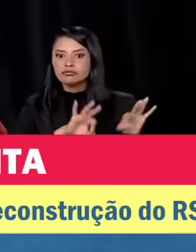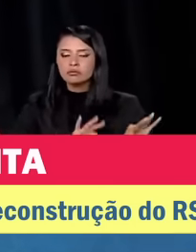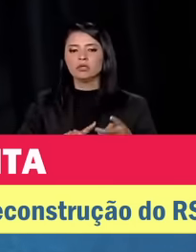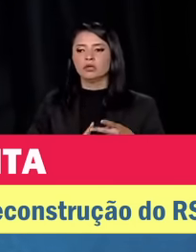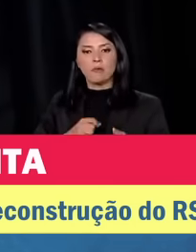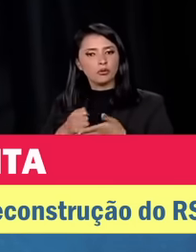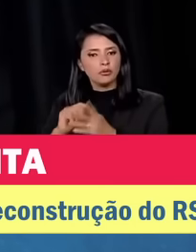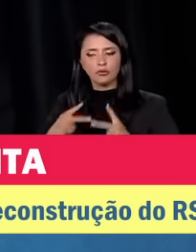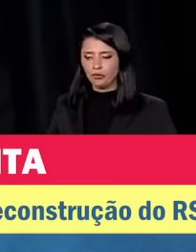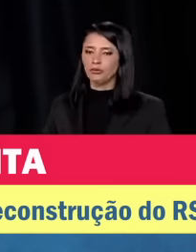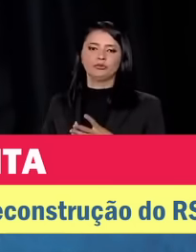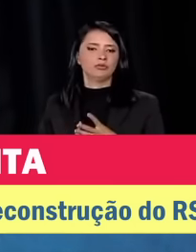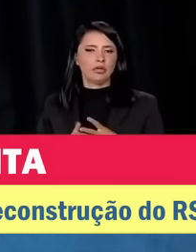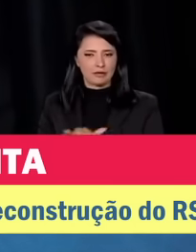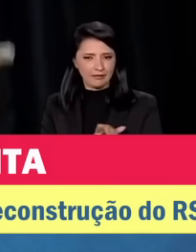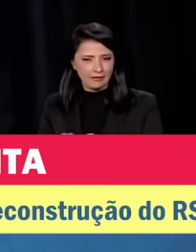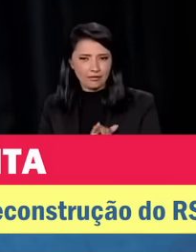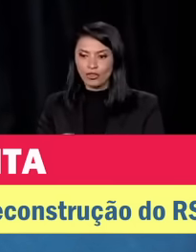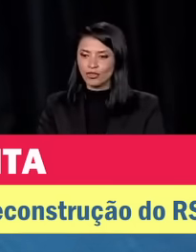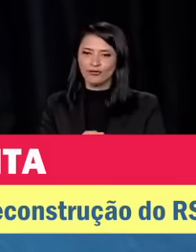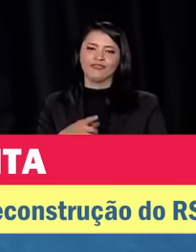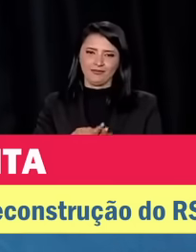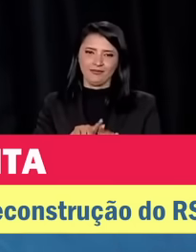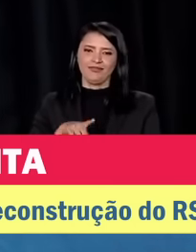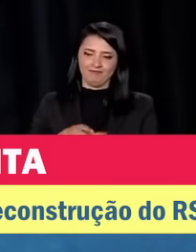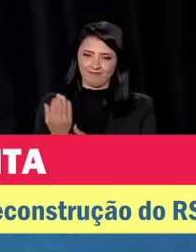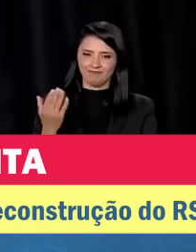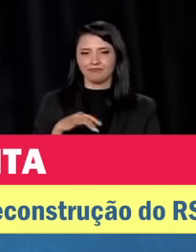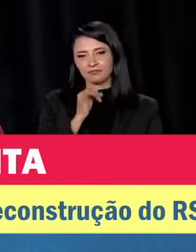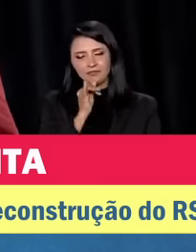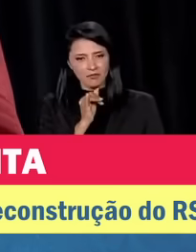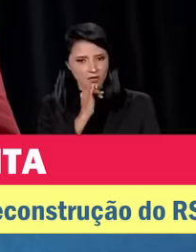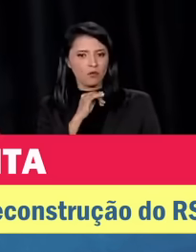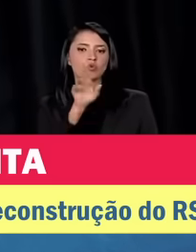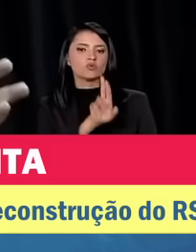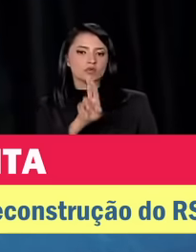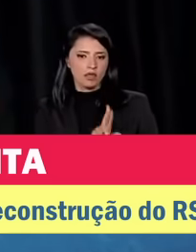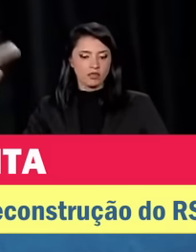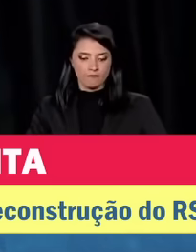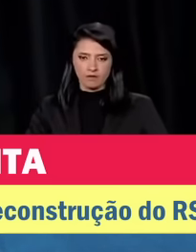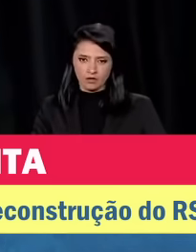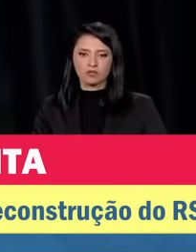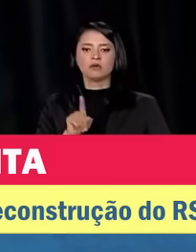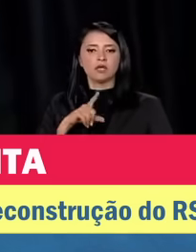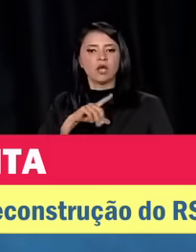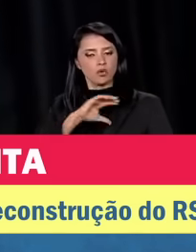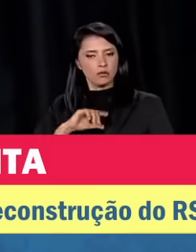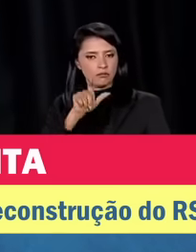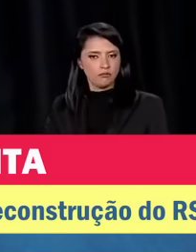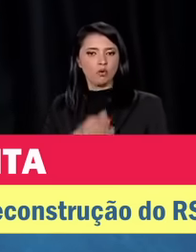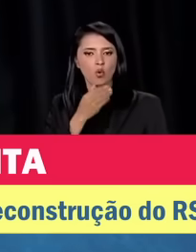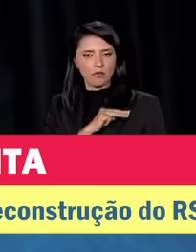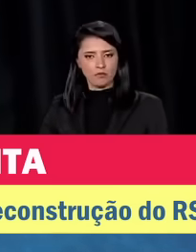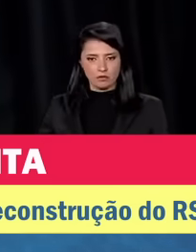no apoio humanitário. Medidas inéditas, senhor presidente, como as medidas que foram adotadas na Defesa Civil, coordenadas pelo ministro